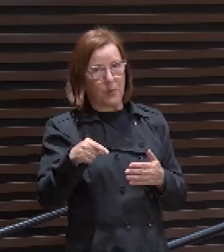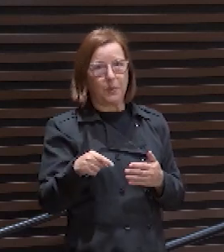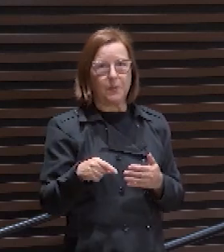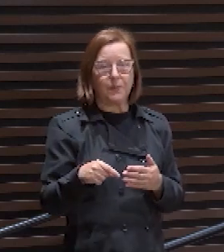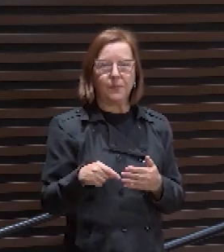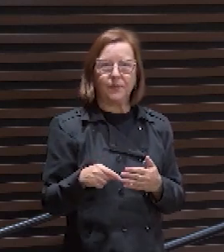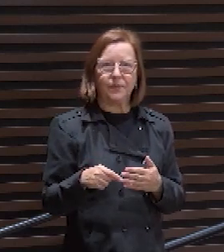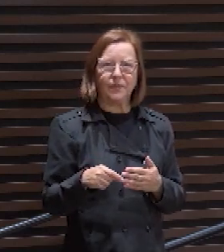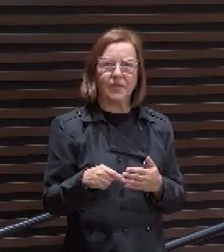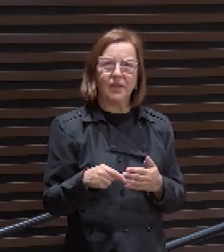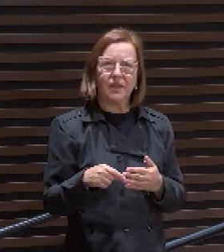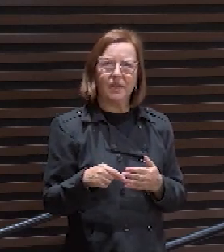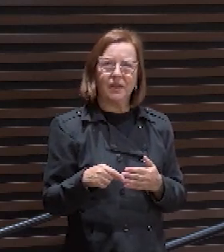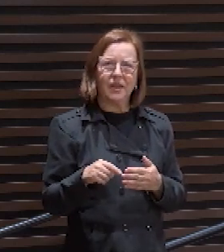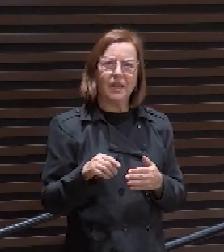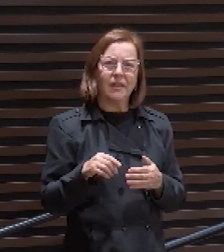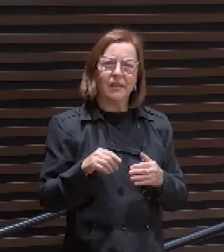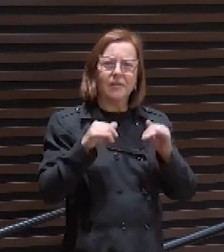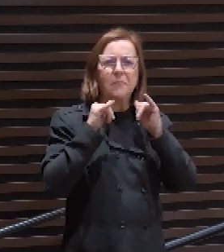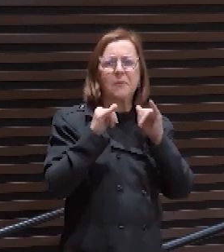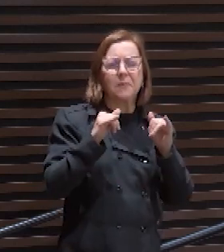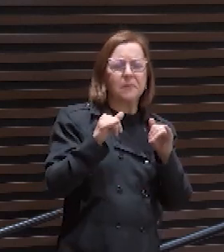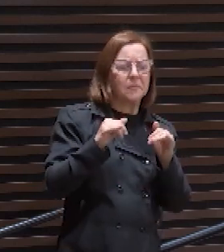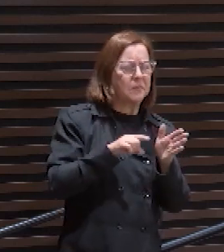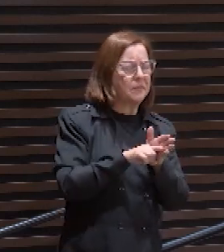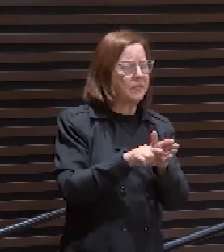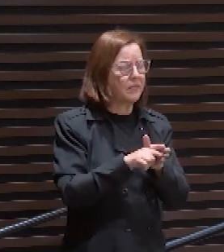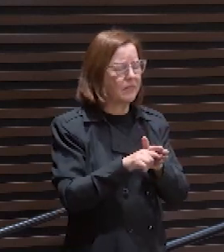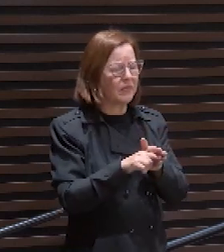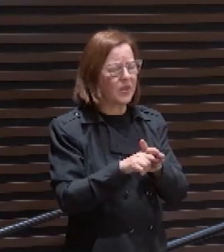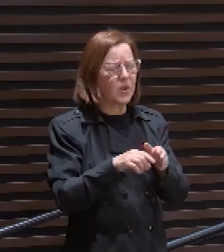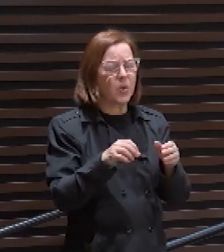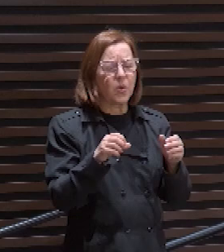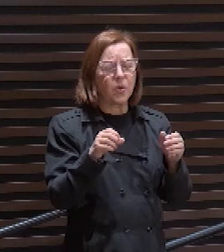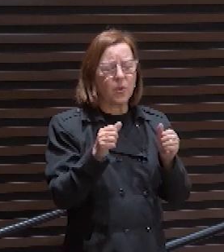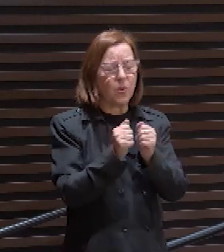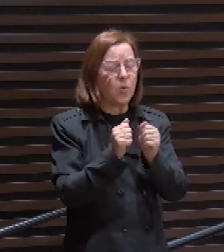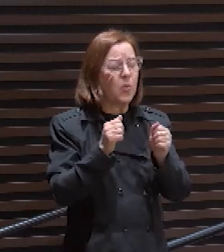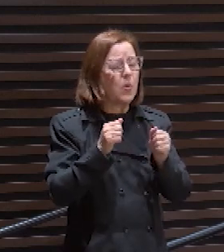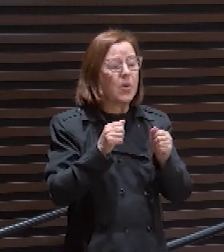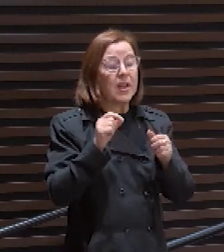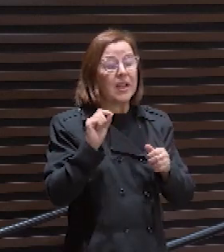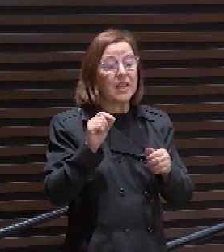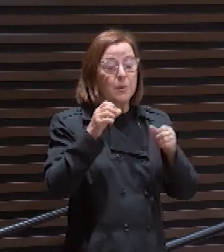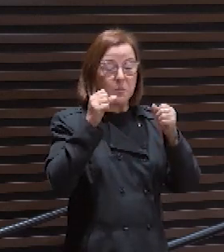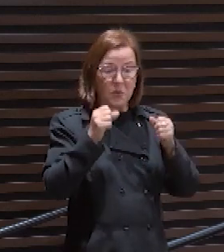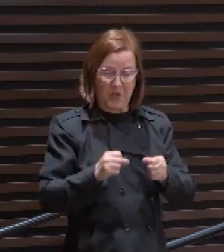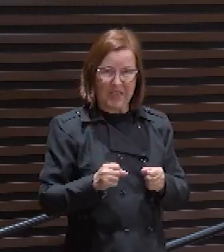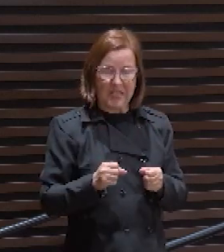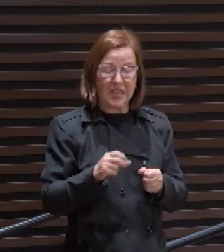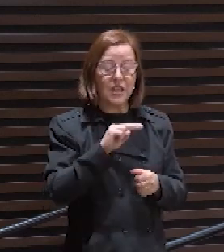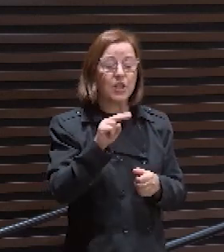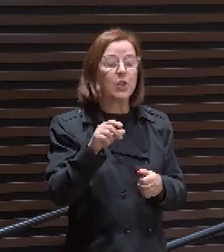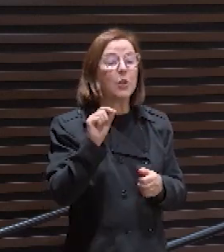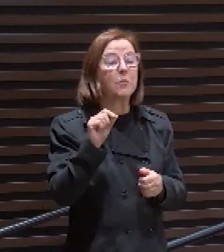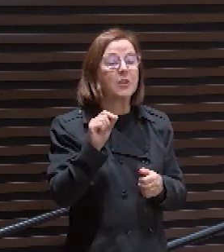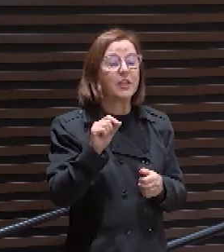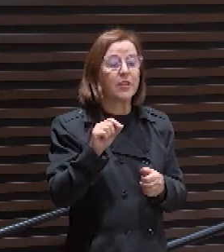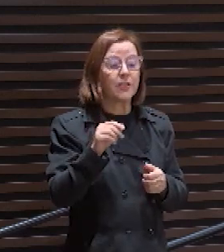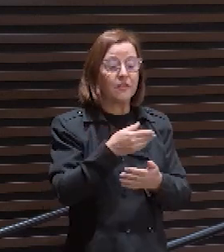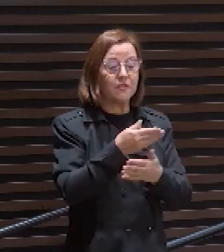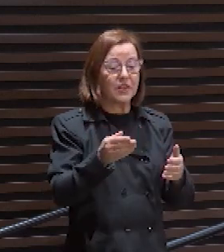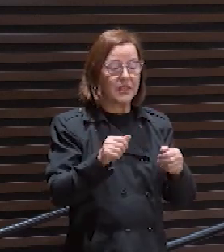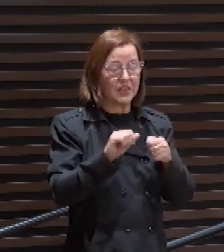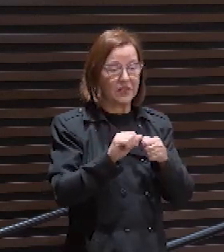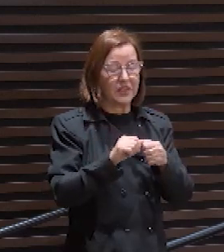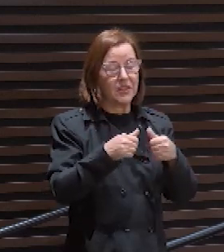os arguíram: com que poder ou em nome de quem fizestes isso? Então Pedro, cheio do Espírito Santo,